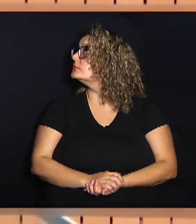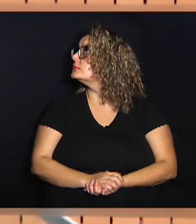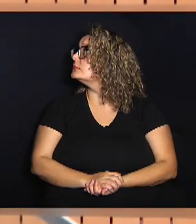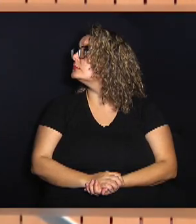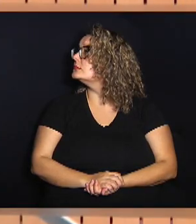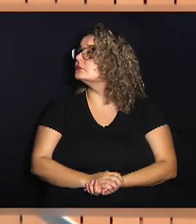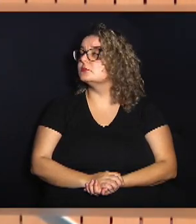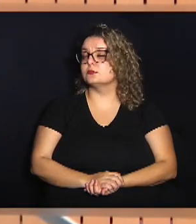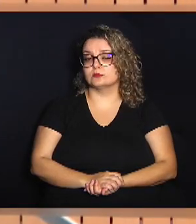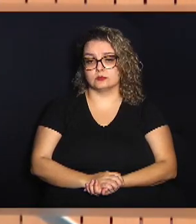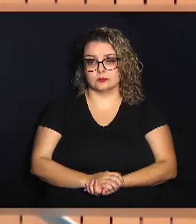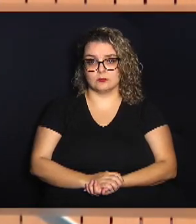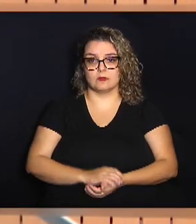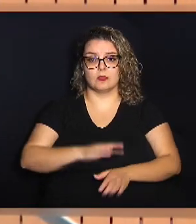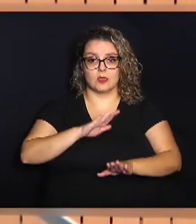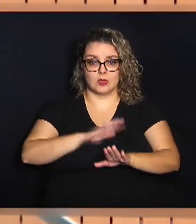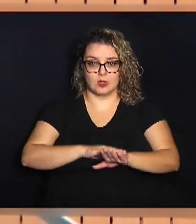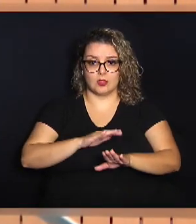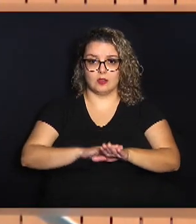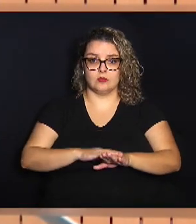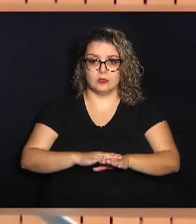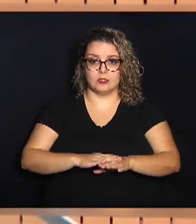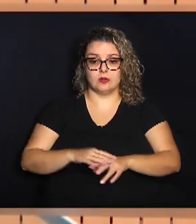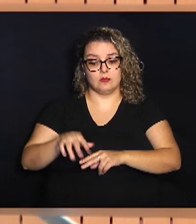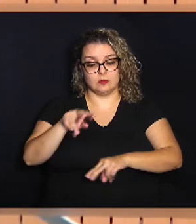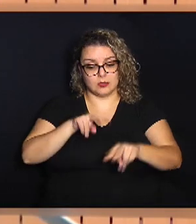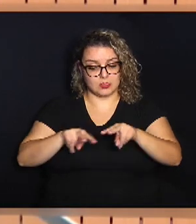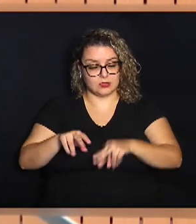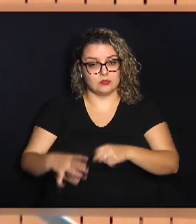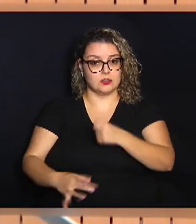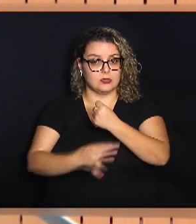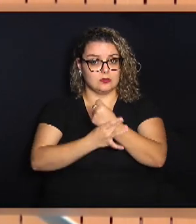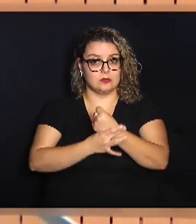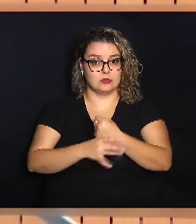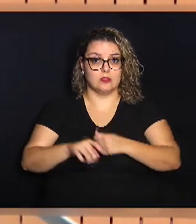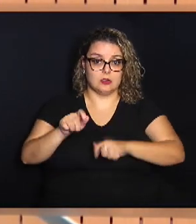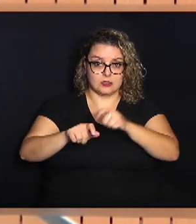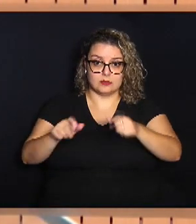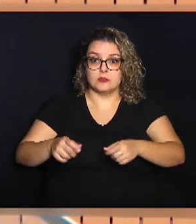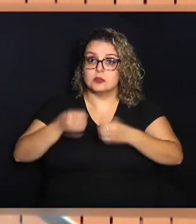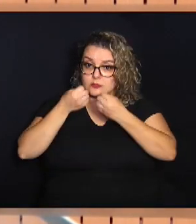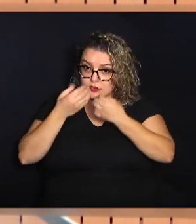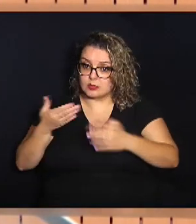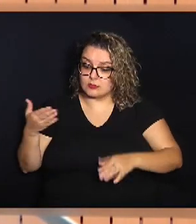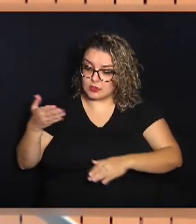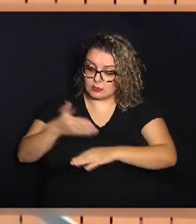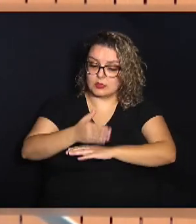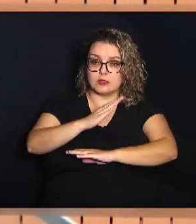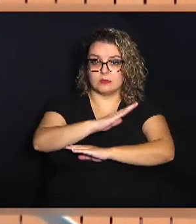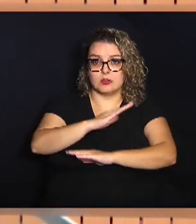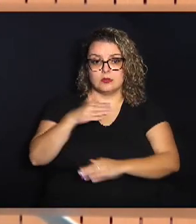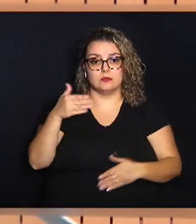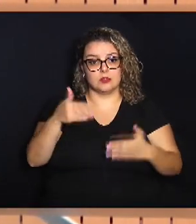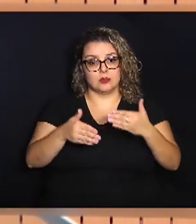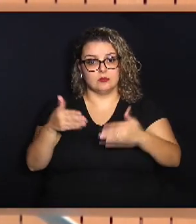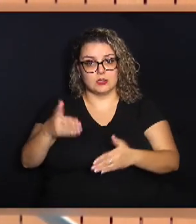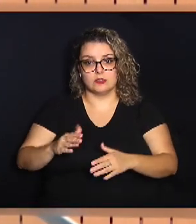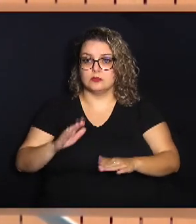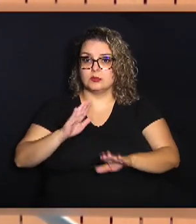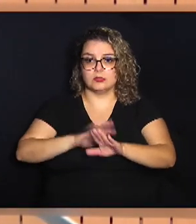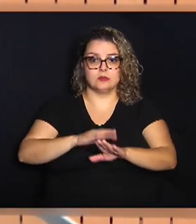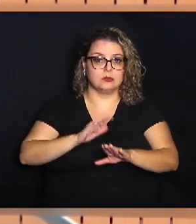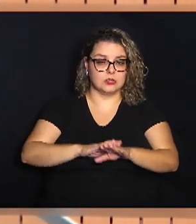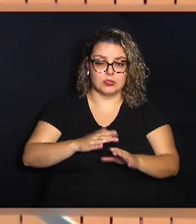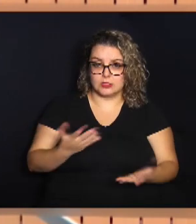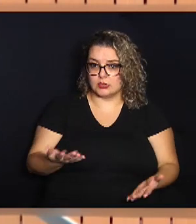Que essas medidas vivam a segurança, inclusive daquelas pessoas de bem que vêm à Câmara participar das atividades, acompanhar